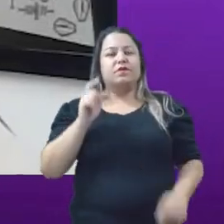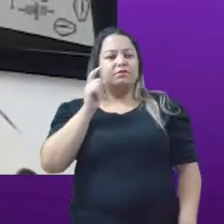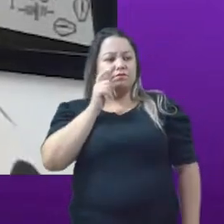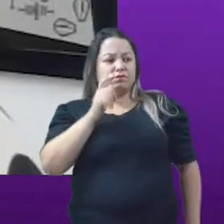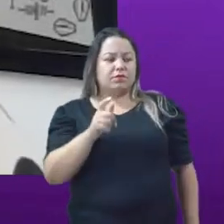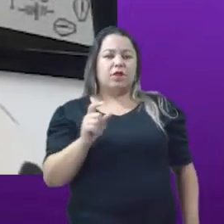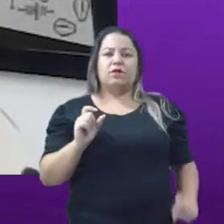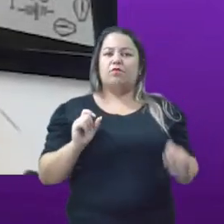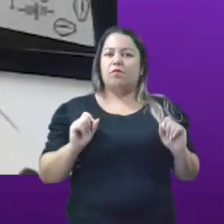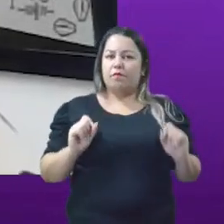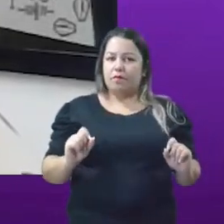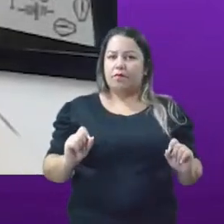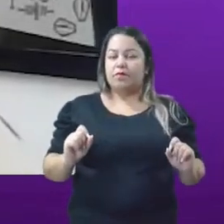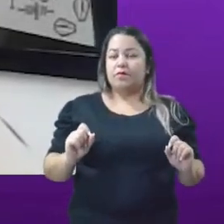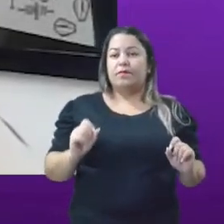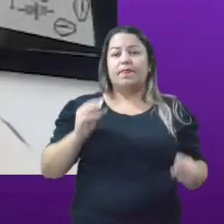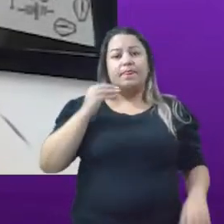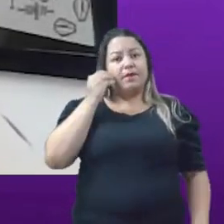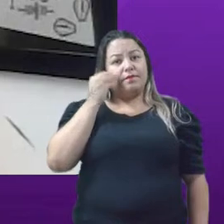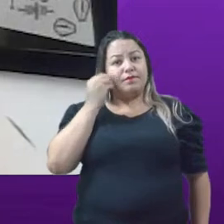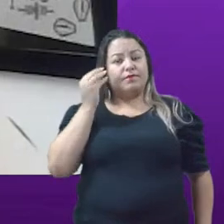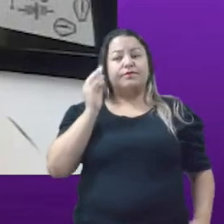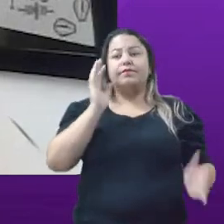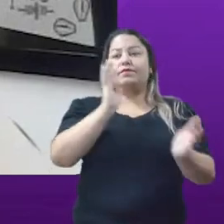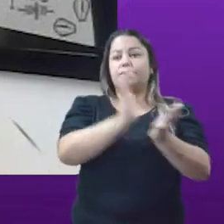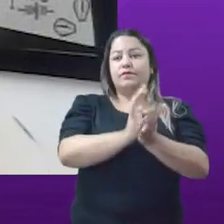interessante esse experimento, né, essa experiência de grupos